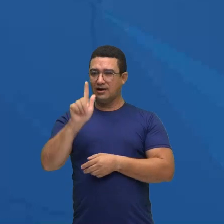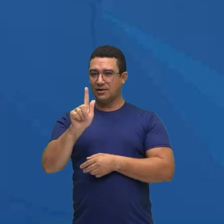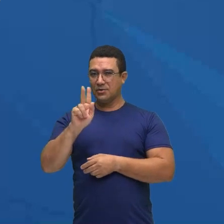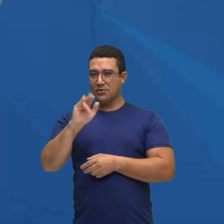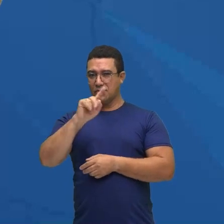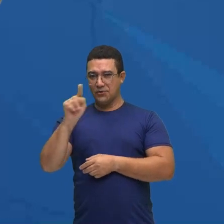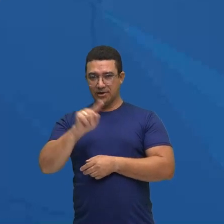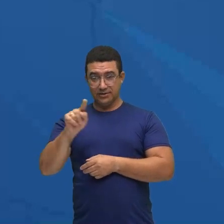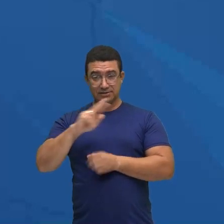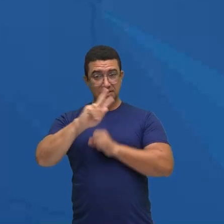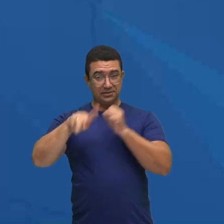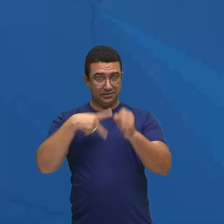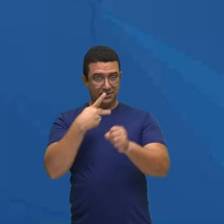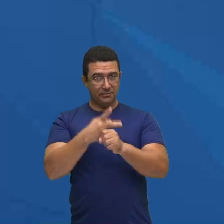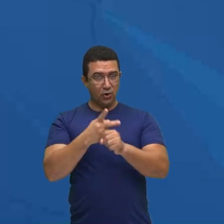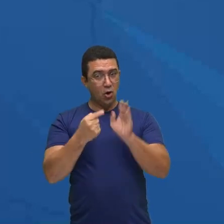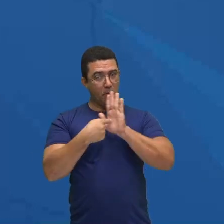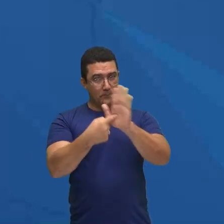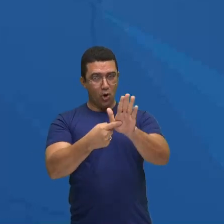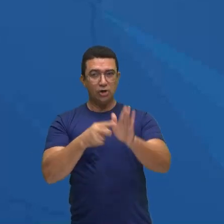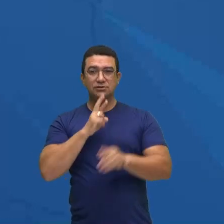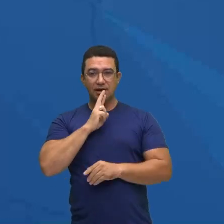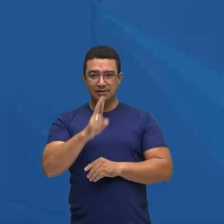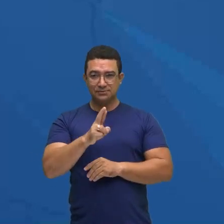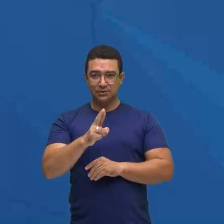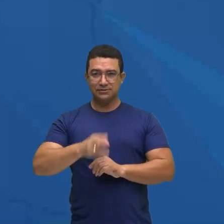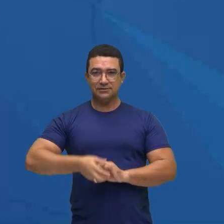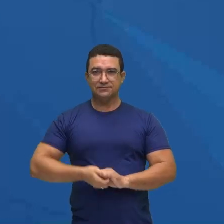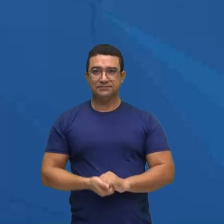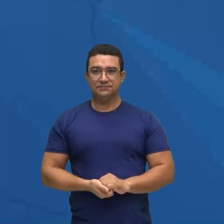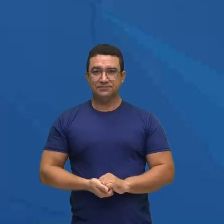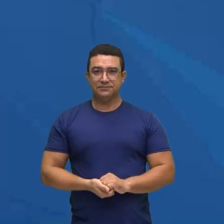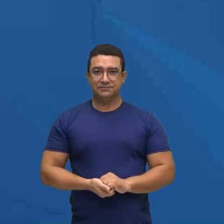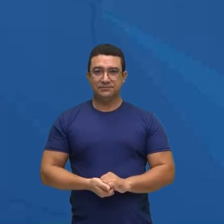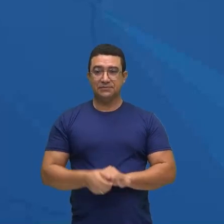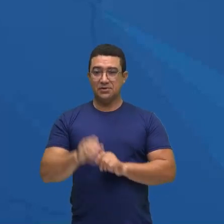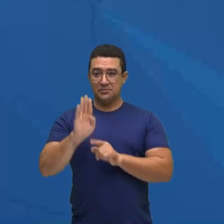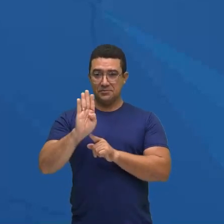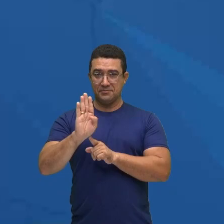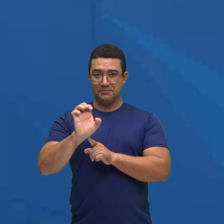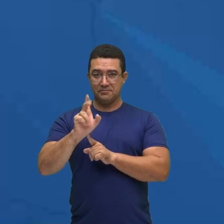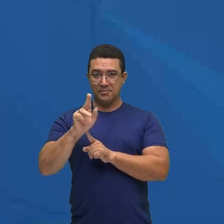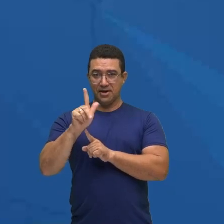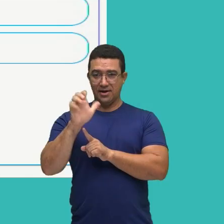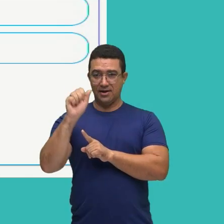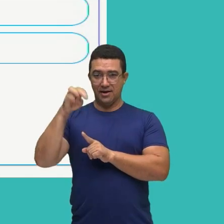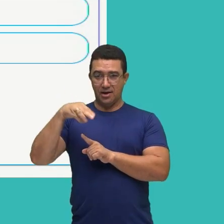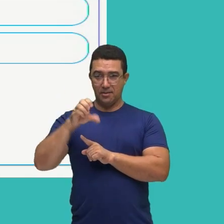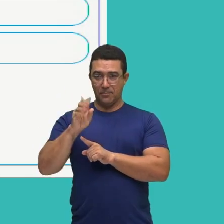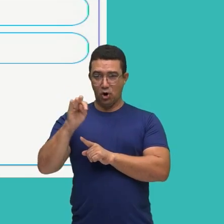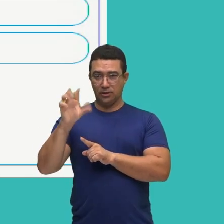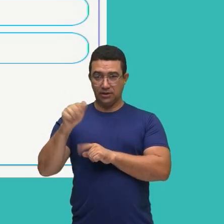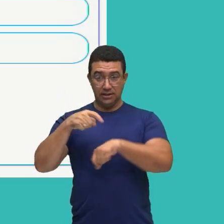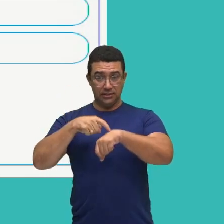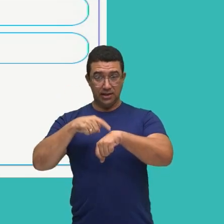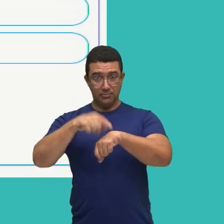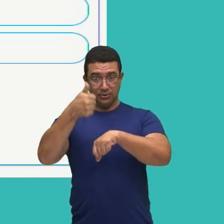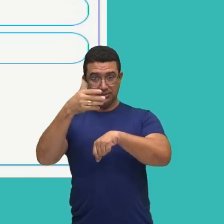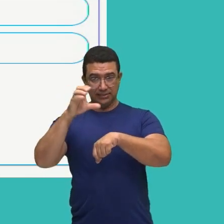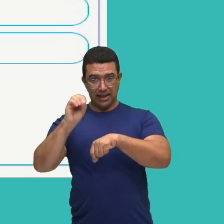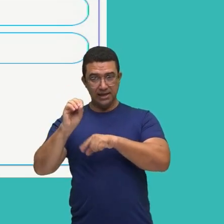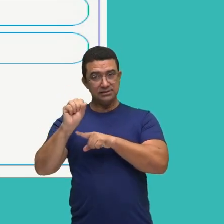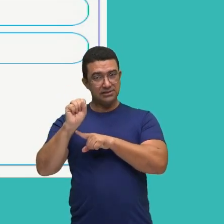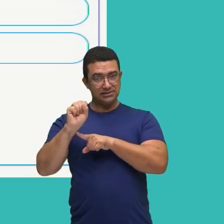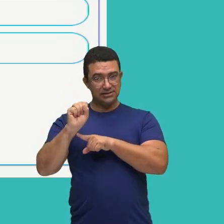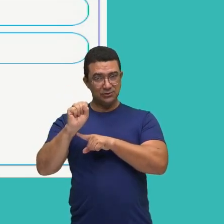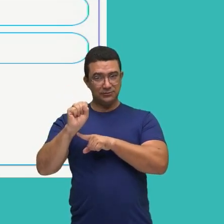a pouquinho o resultado para vocês. De bergamota, 10 segundos na tela. Quem está acompanhando aí